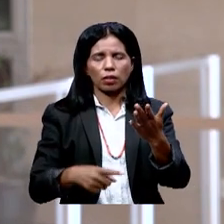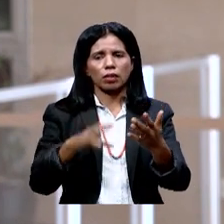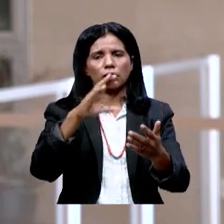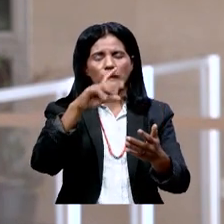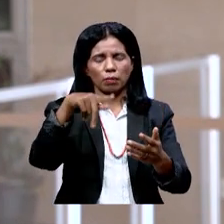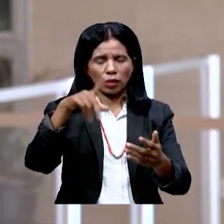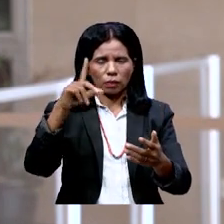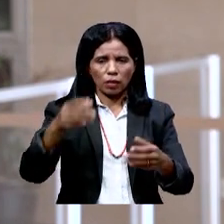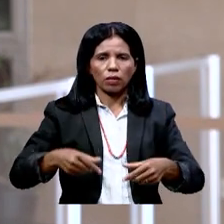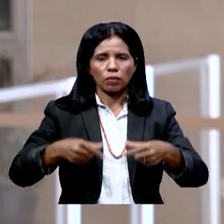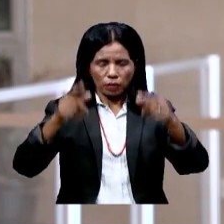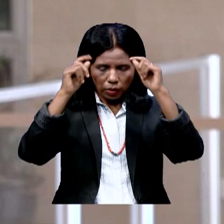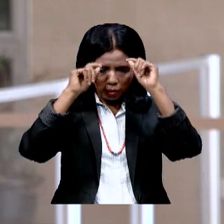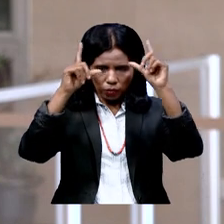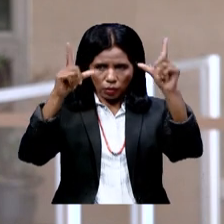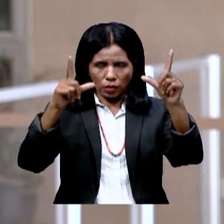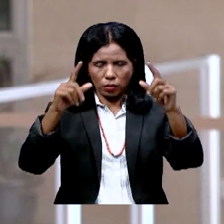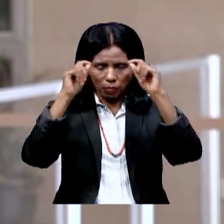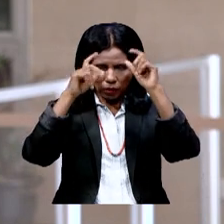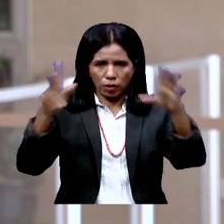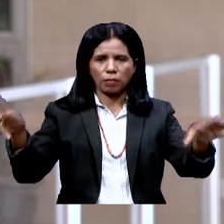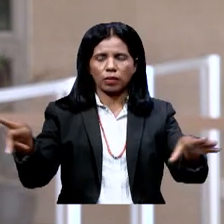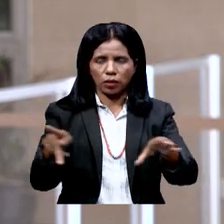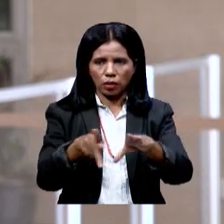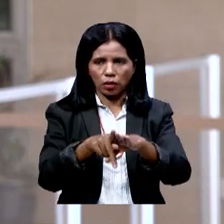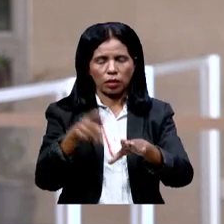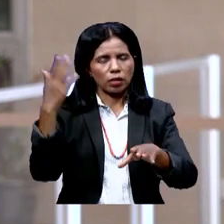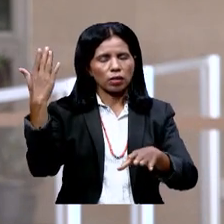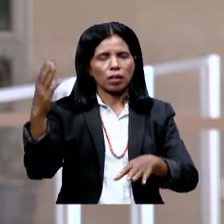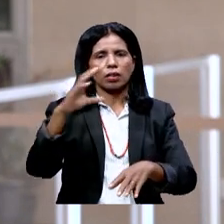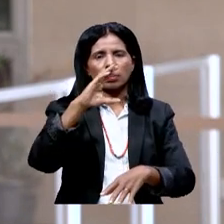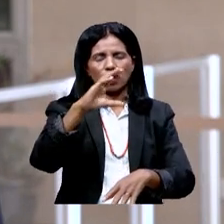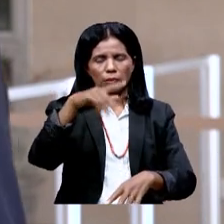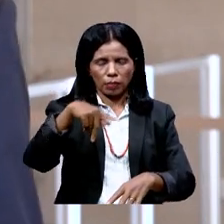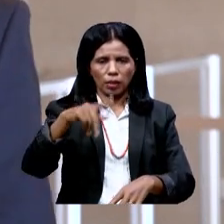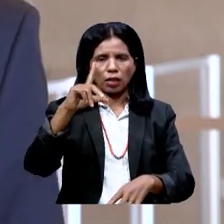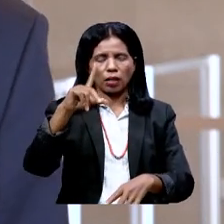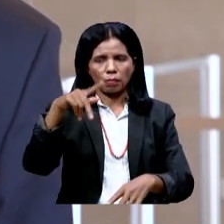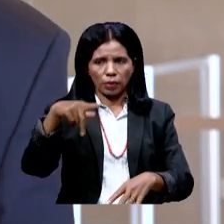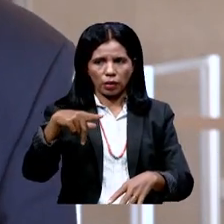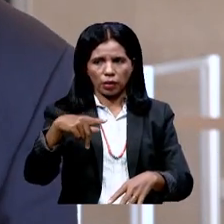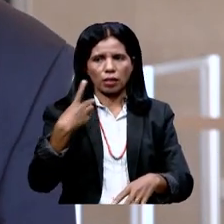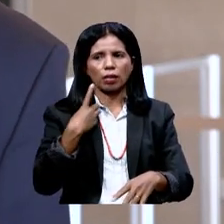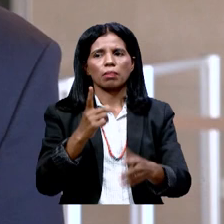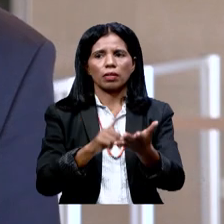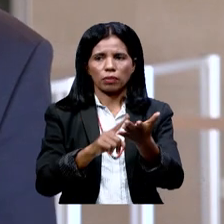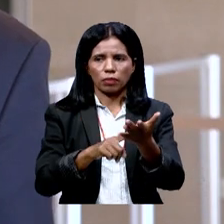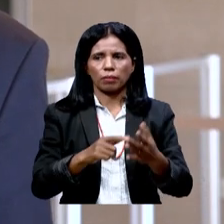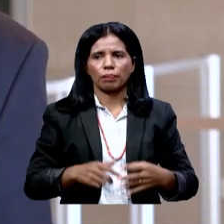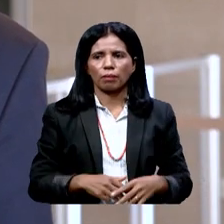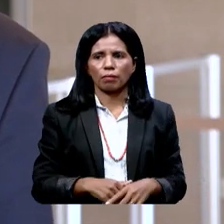for para Timor-Leste e a Timor-Leste em participação e a CPLP nem a me discute.